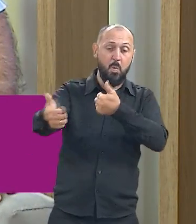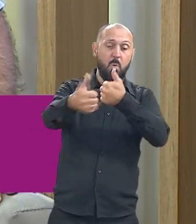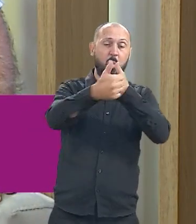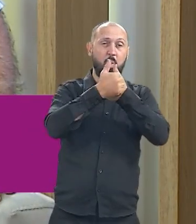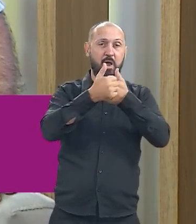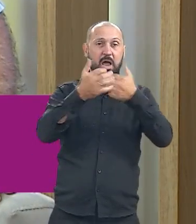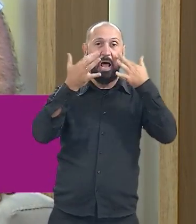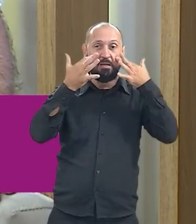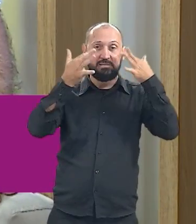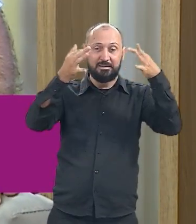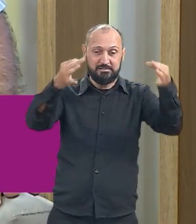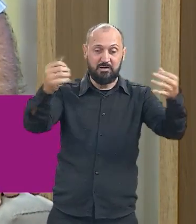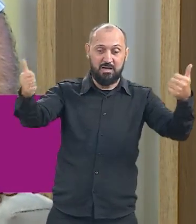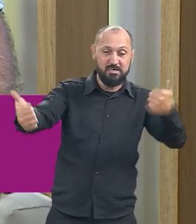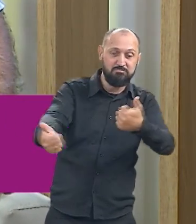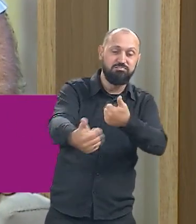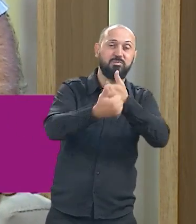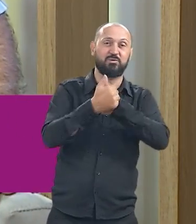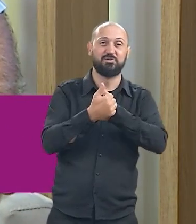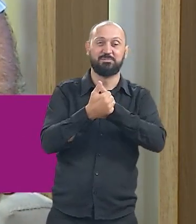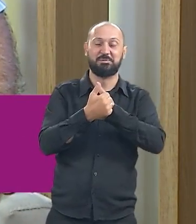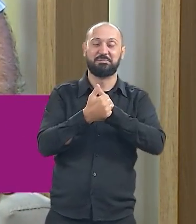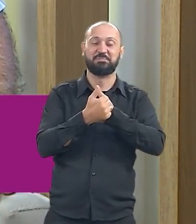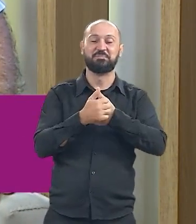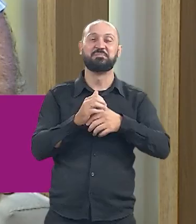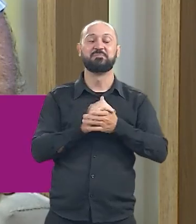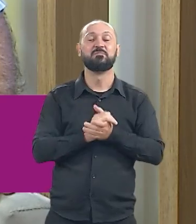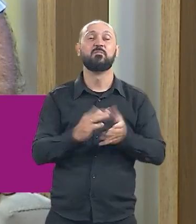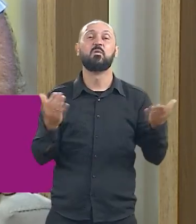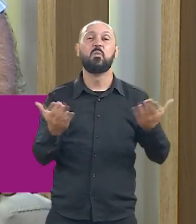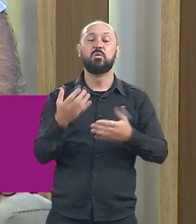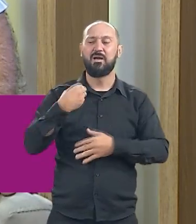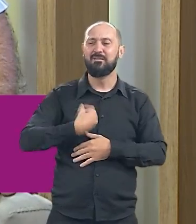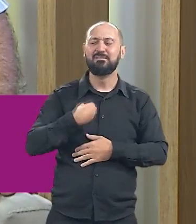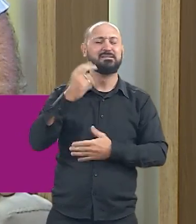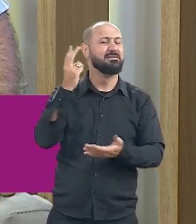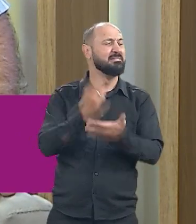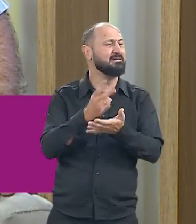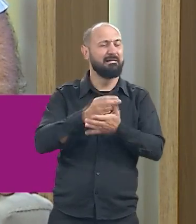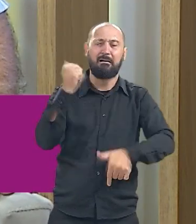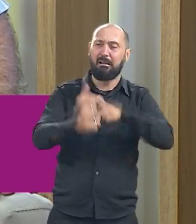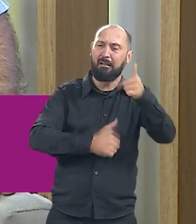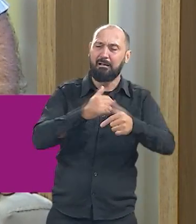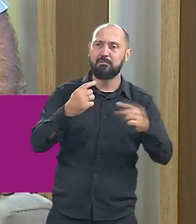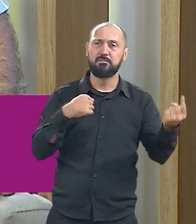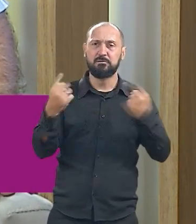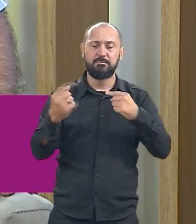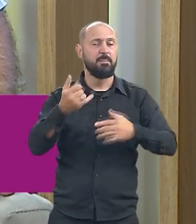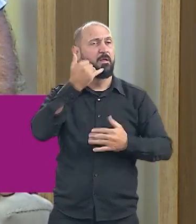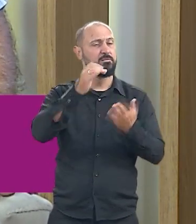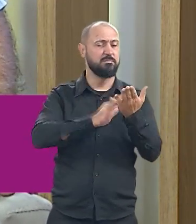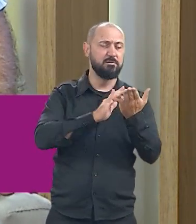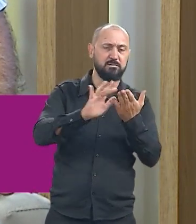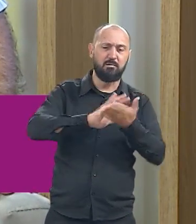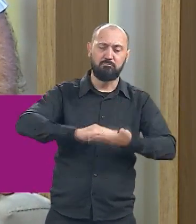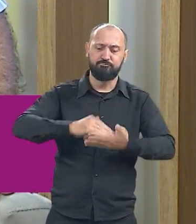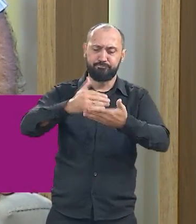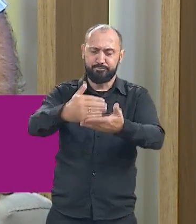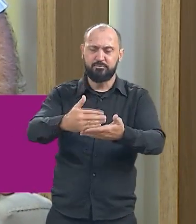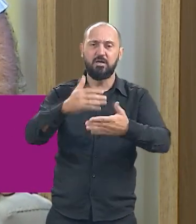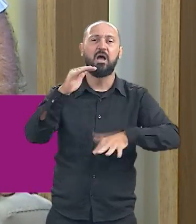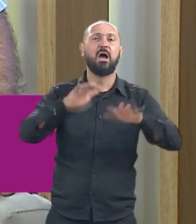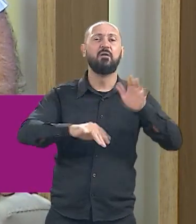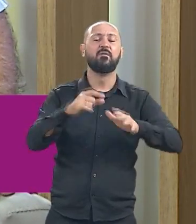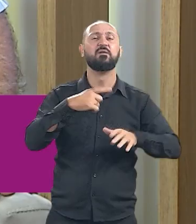E hoje, primeiro, vida corrida. Segundo, celular, notebook. Às vezes você está com uma pessoa do seu